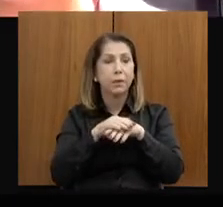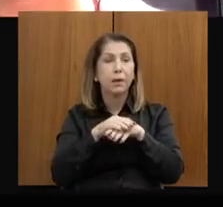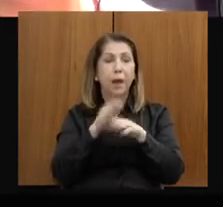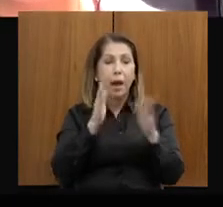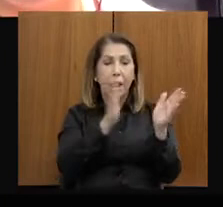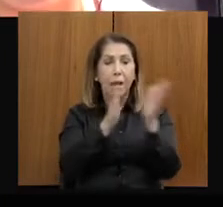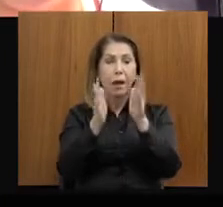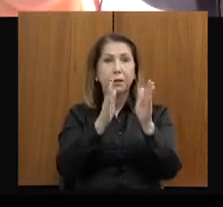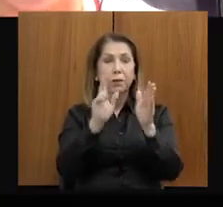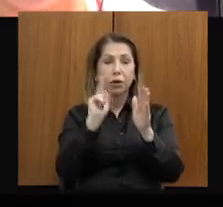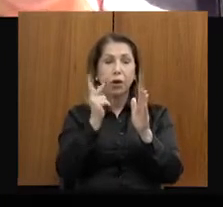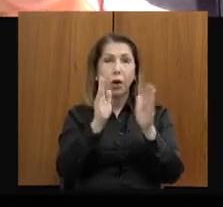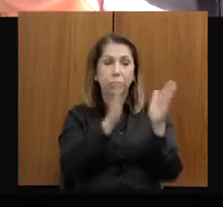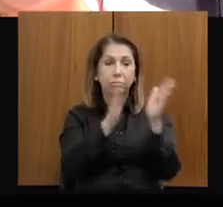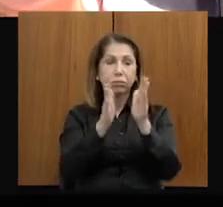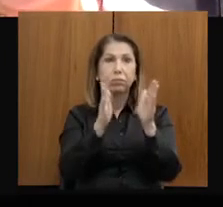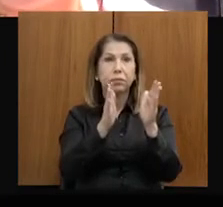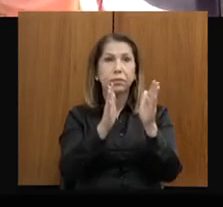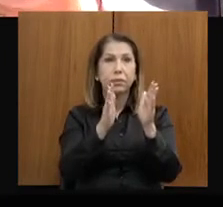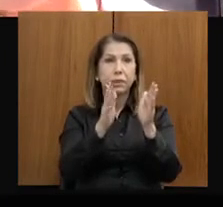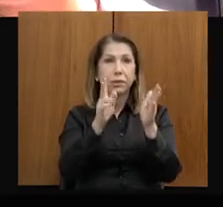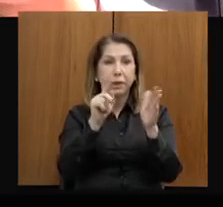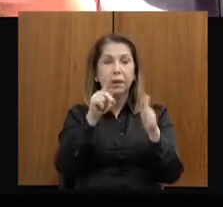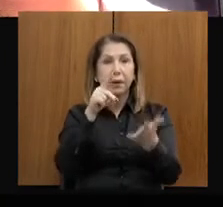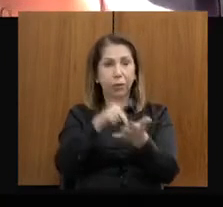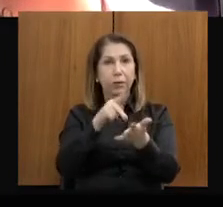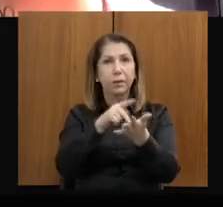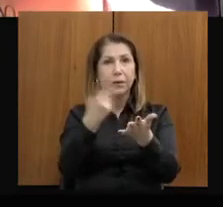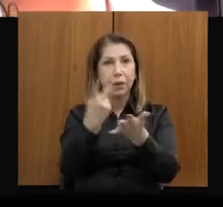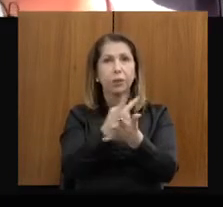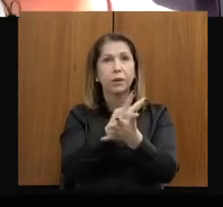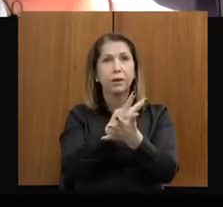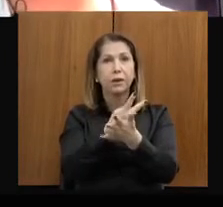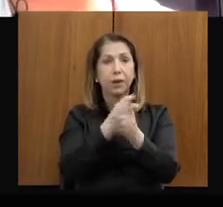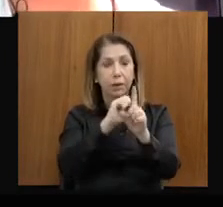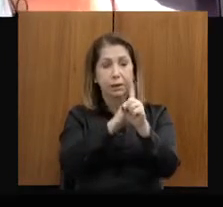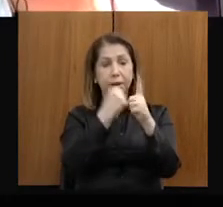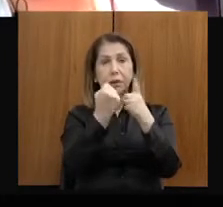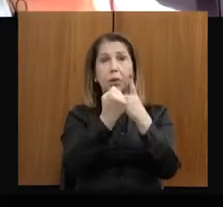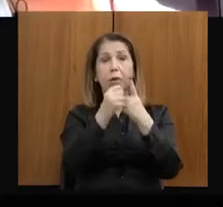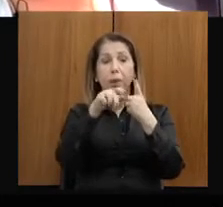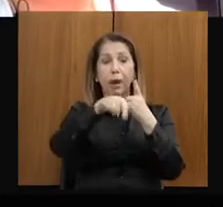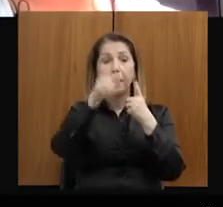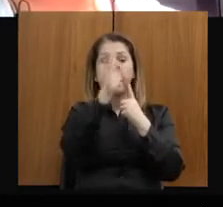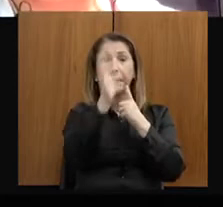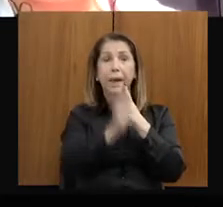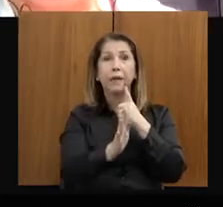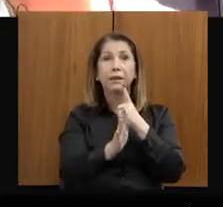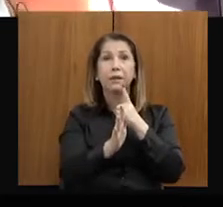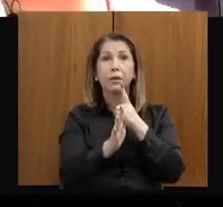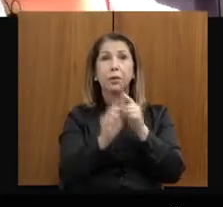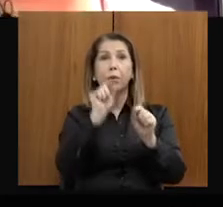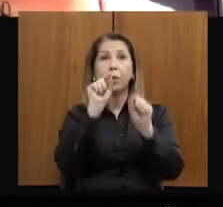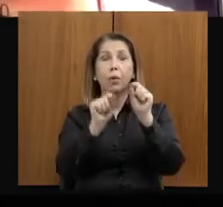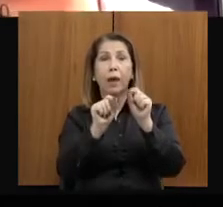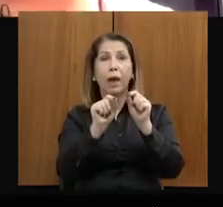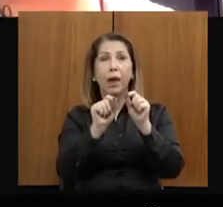tempo da história nossa em uma realidade em que a sociedade brasileira estava profundamente